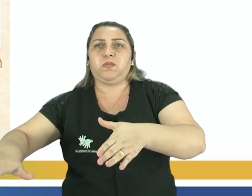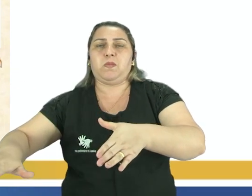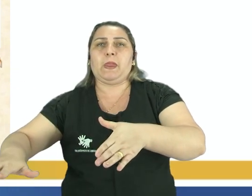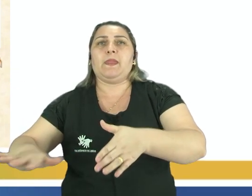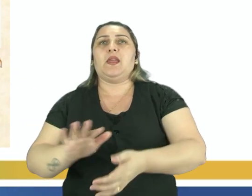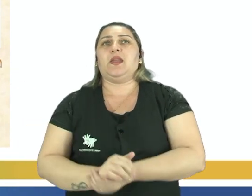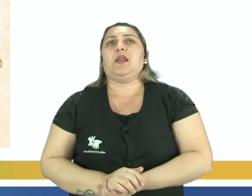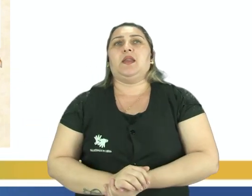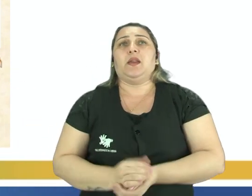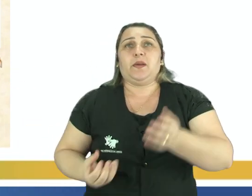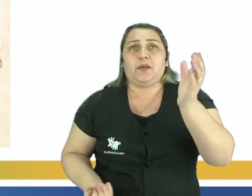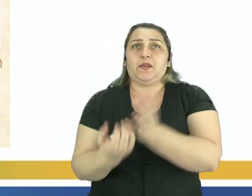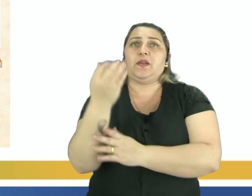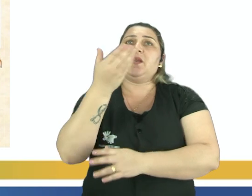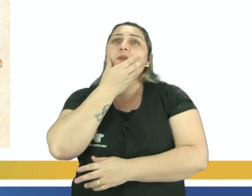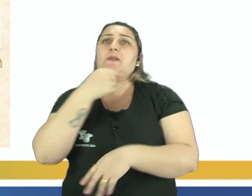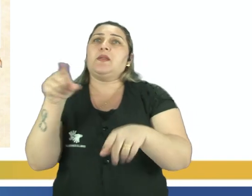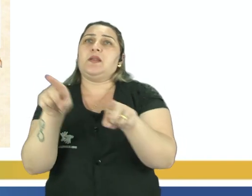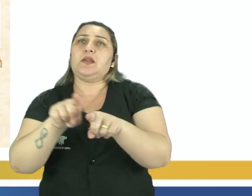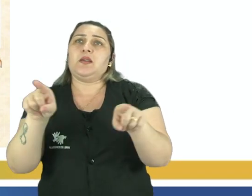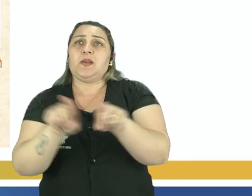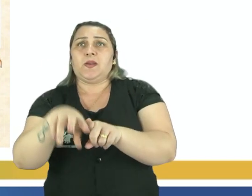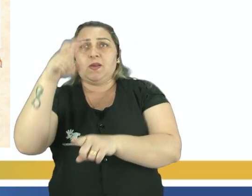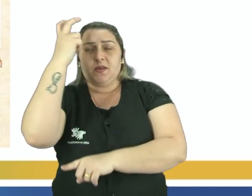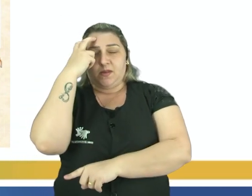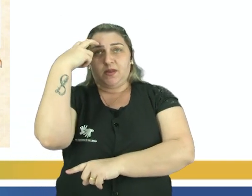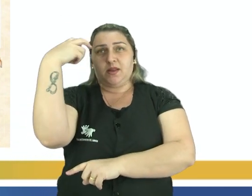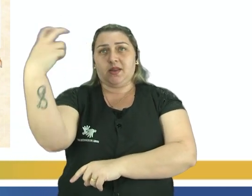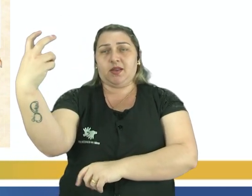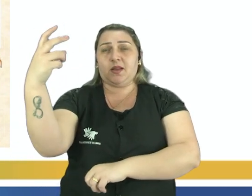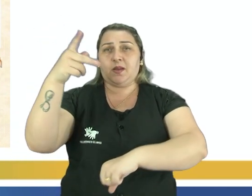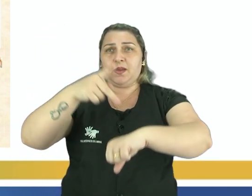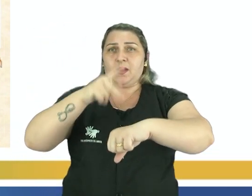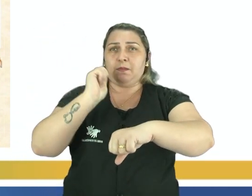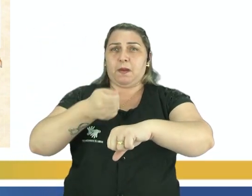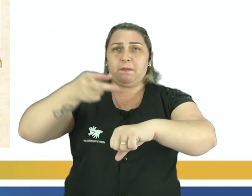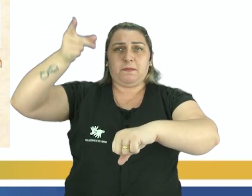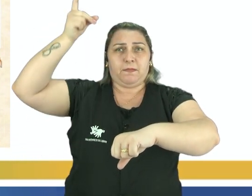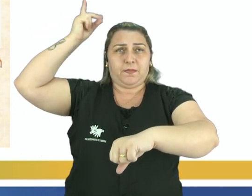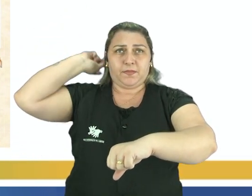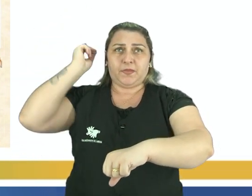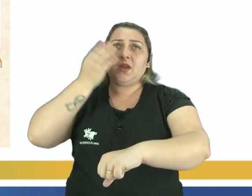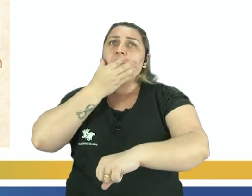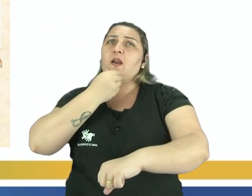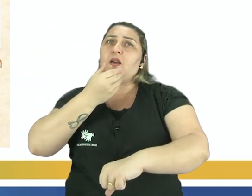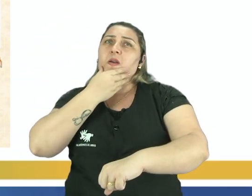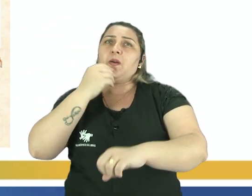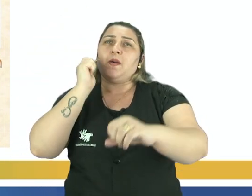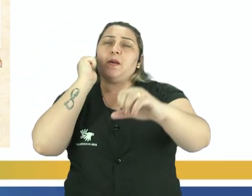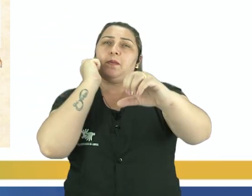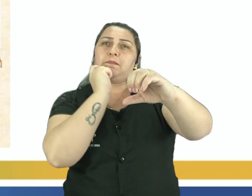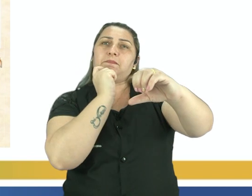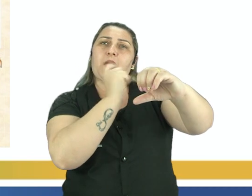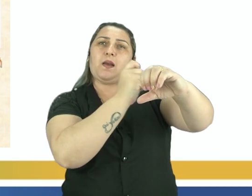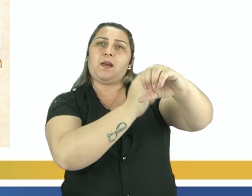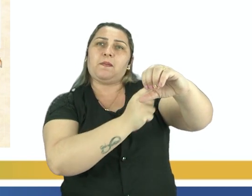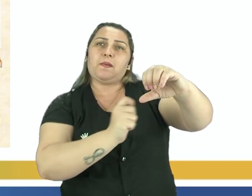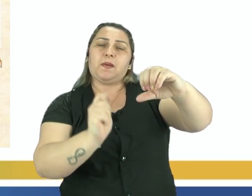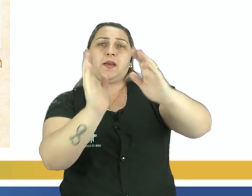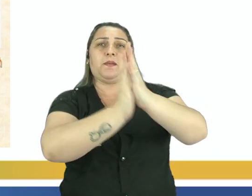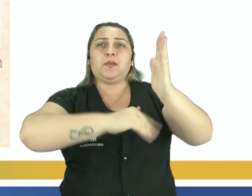Então, pessoal, a evolução do homem também aconteceu em termos culturais. Desde o Paleolítico, que os homens gravavam na pedra e pintavam